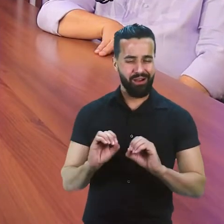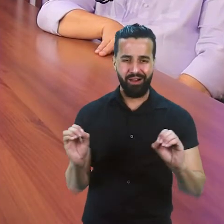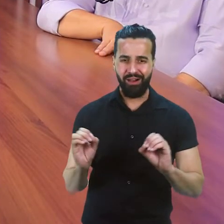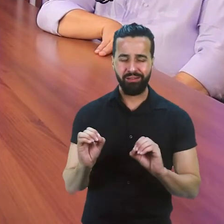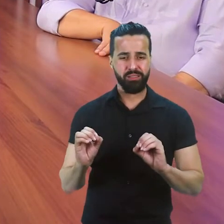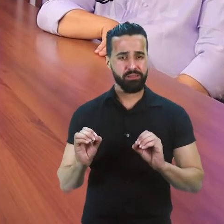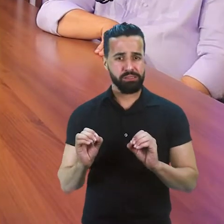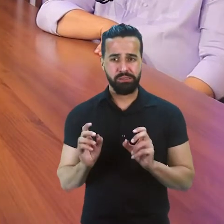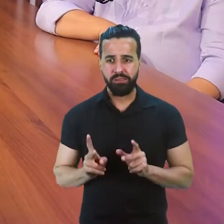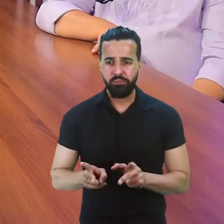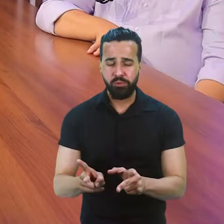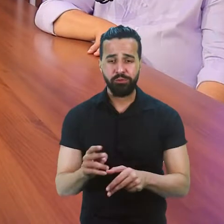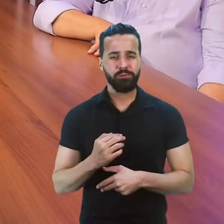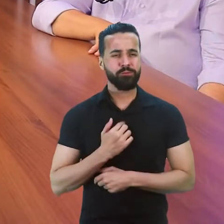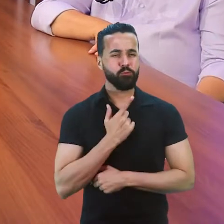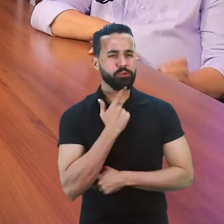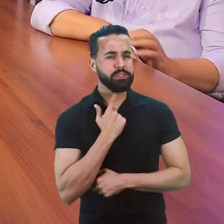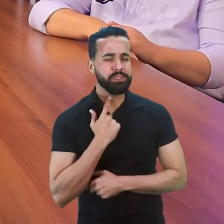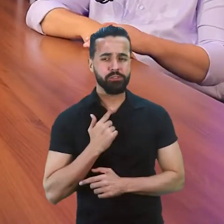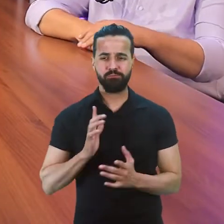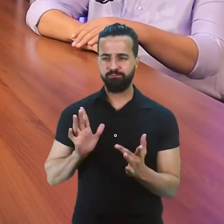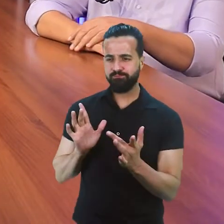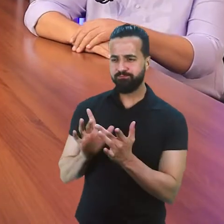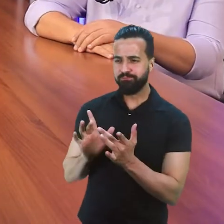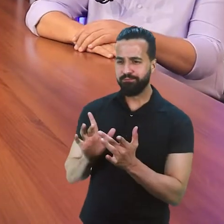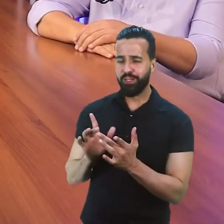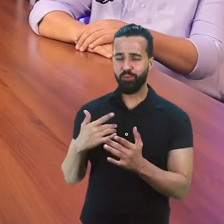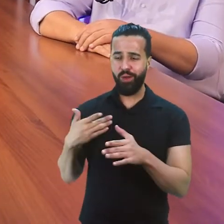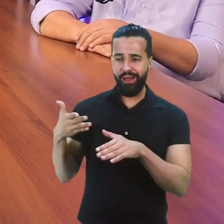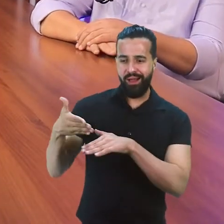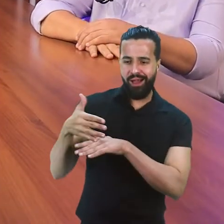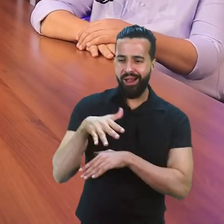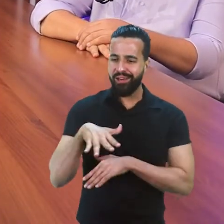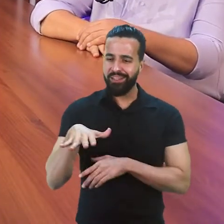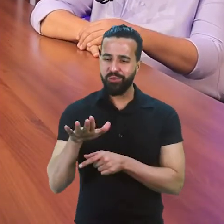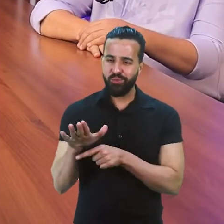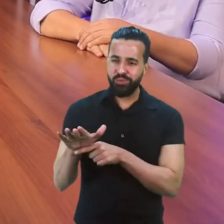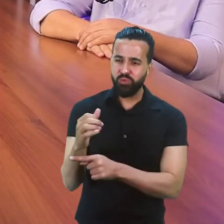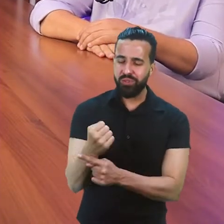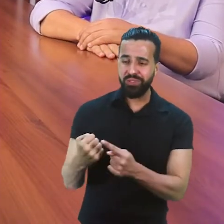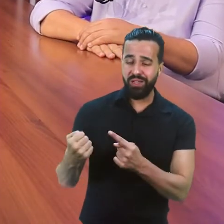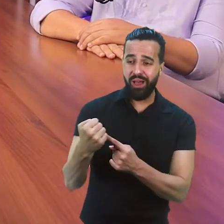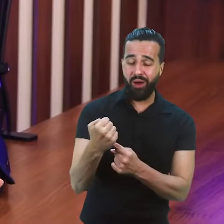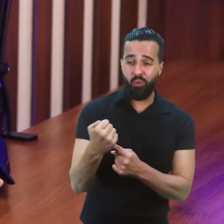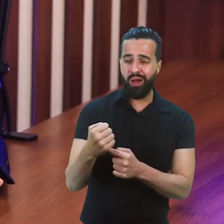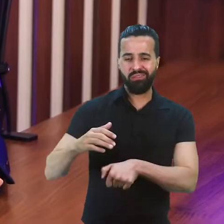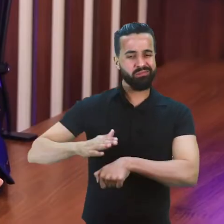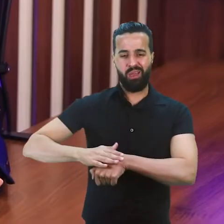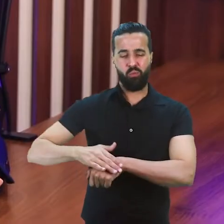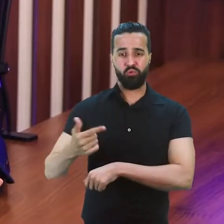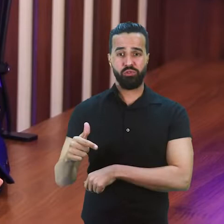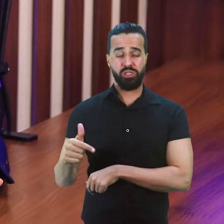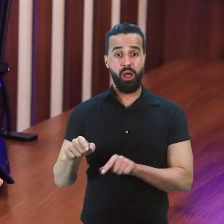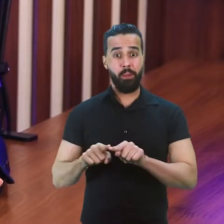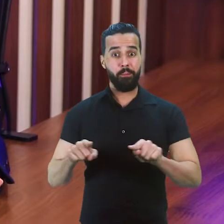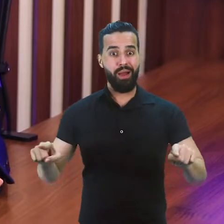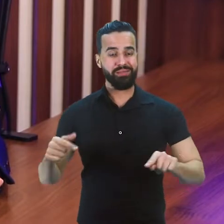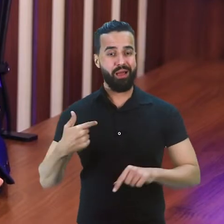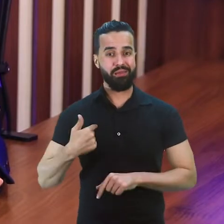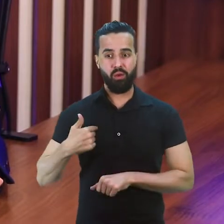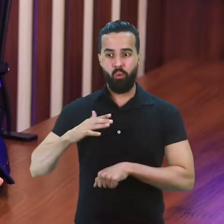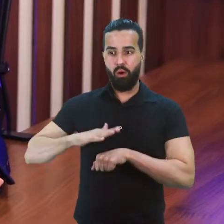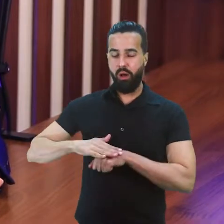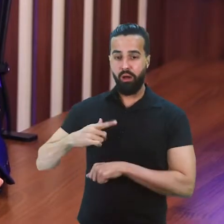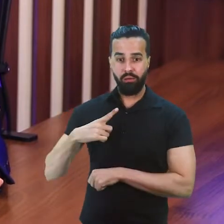de me envolver com causas sociais, mas a gente nunca acha tempo, né? Aí o tempo me achou. A bandeira lhe escolheu.